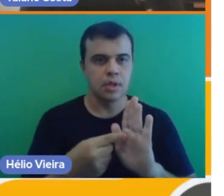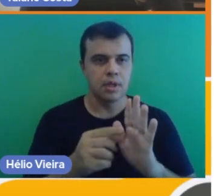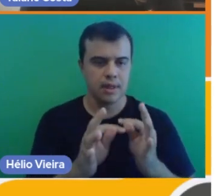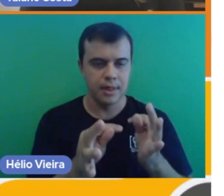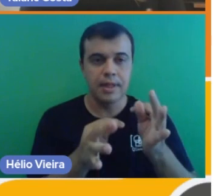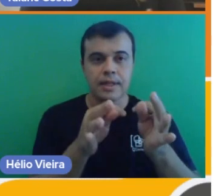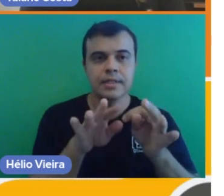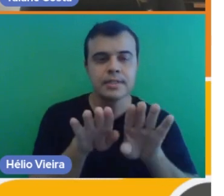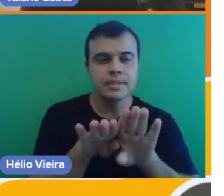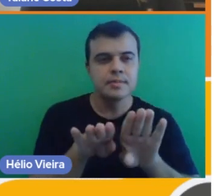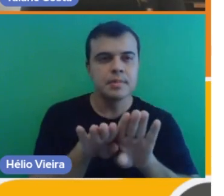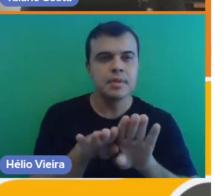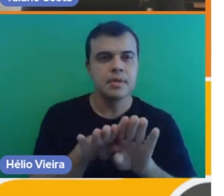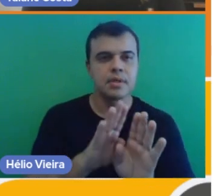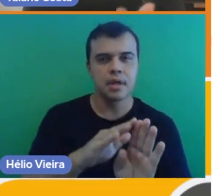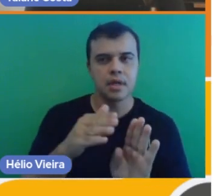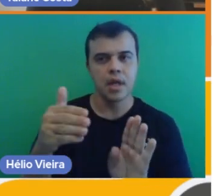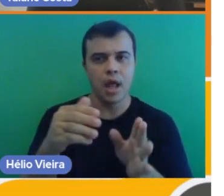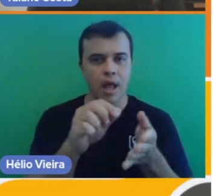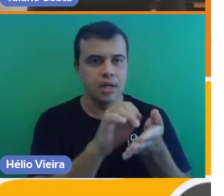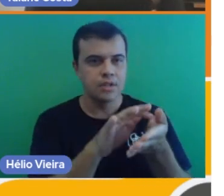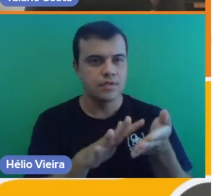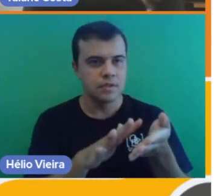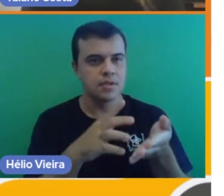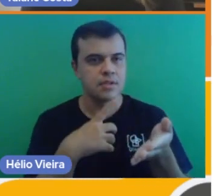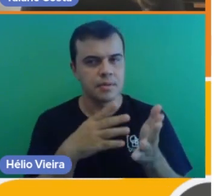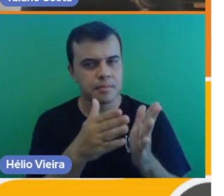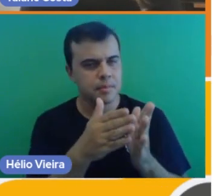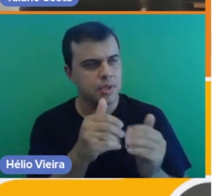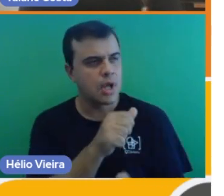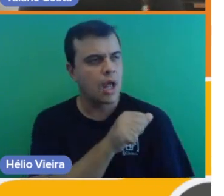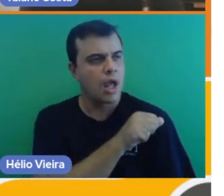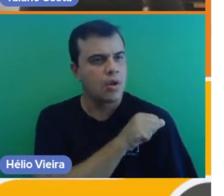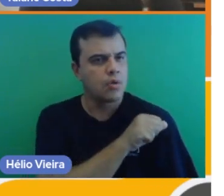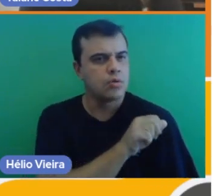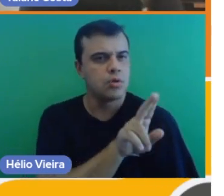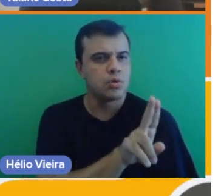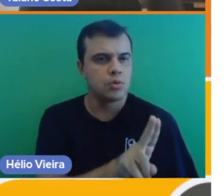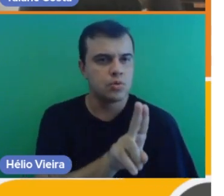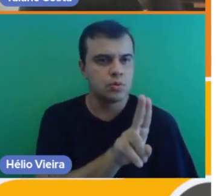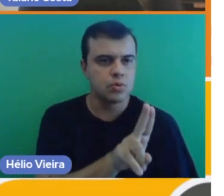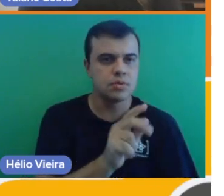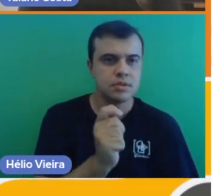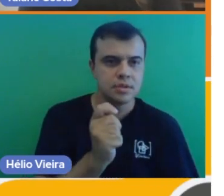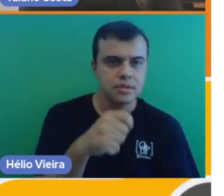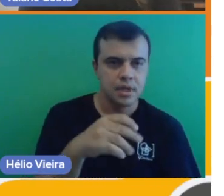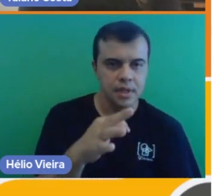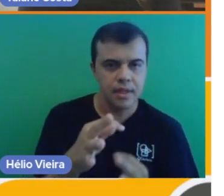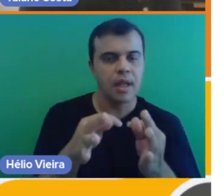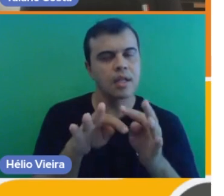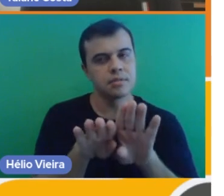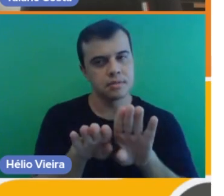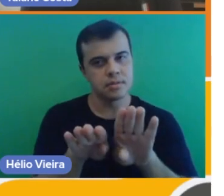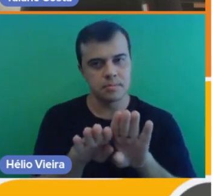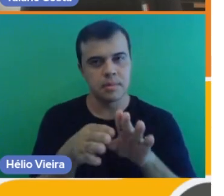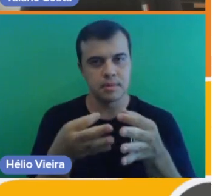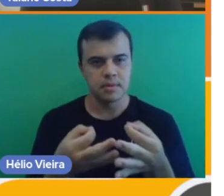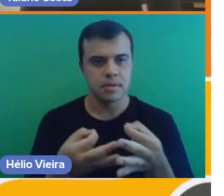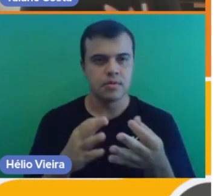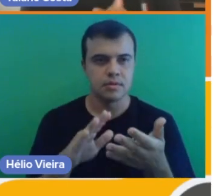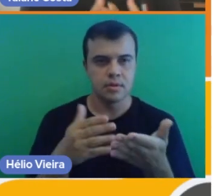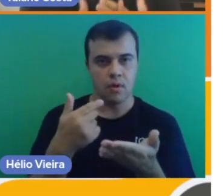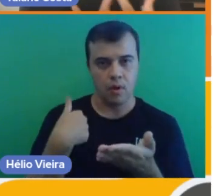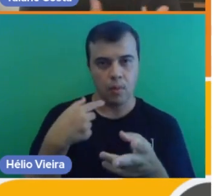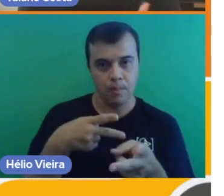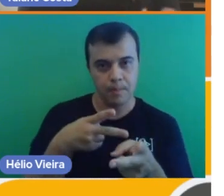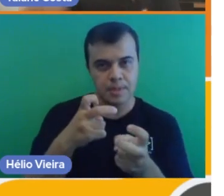técnicas e, durante a atividade, pedir para que os alunos usem um pouco dessas técnicas também, né? Então, eu